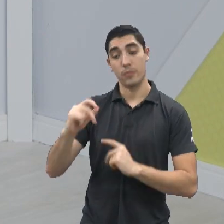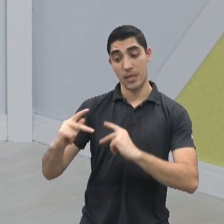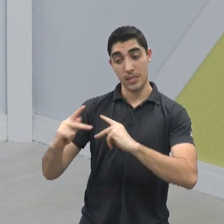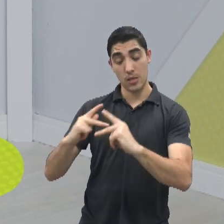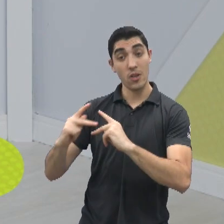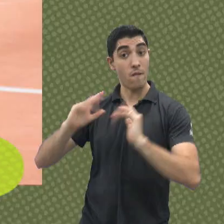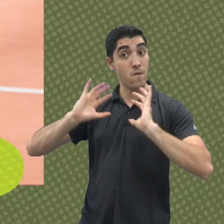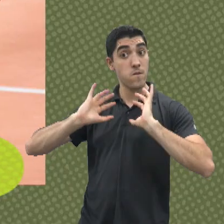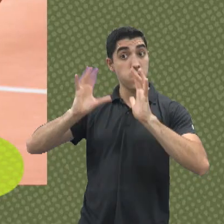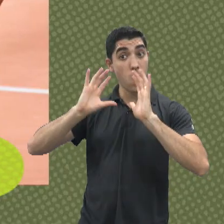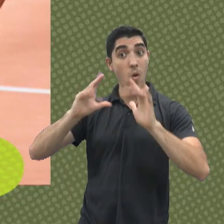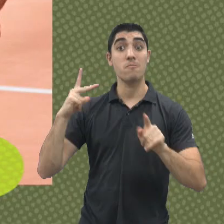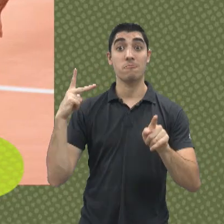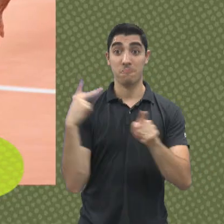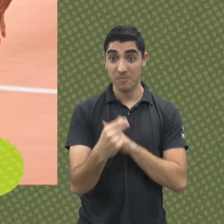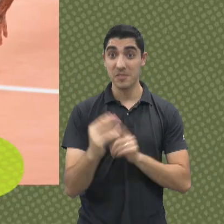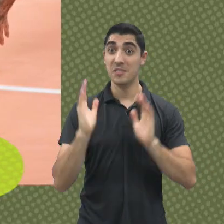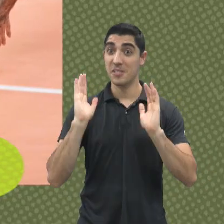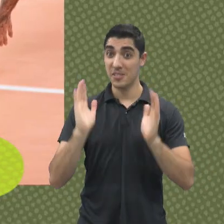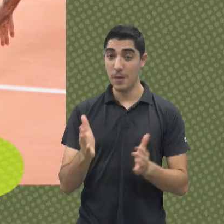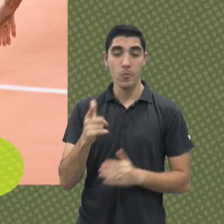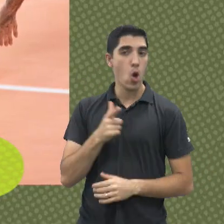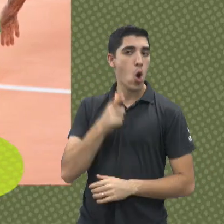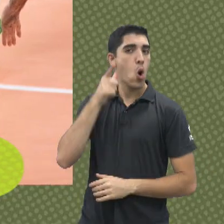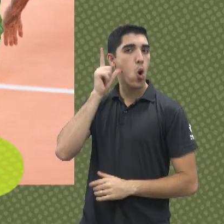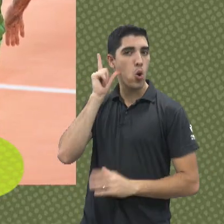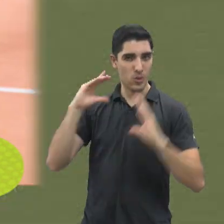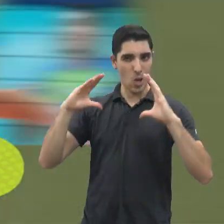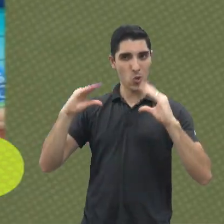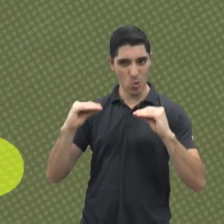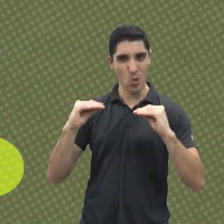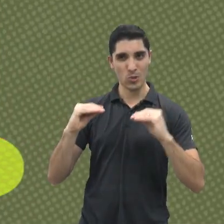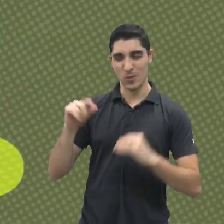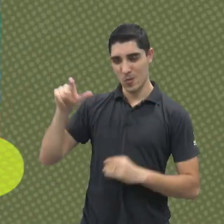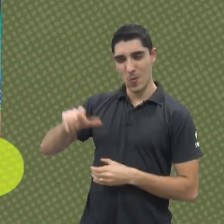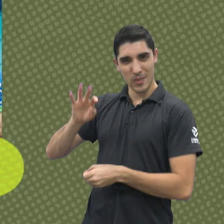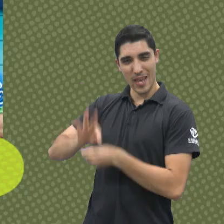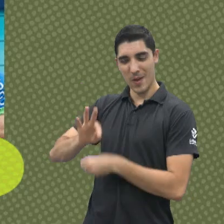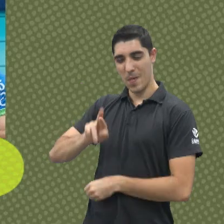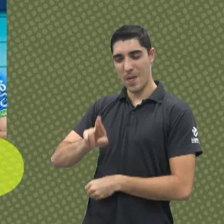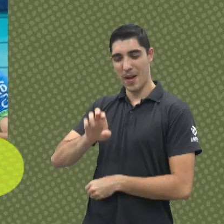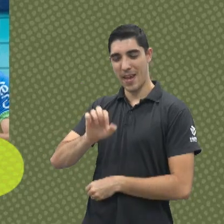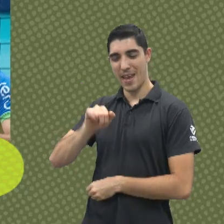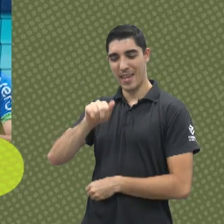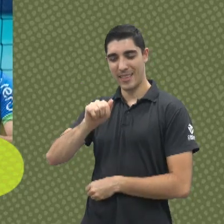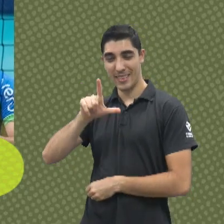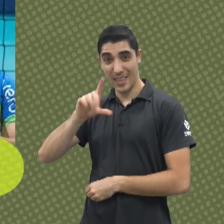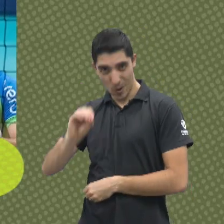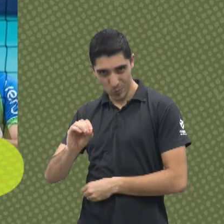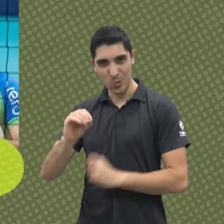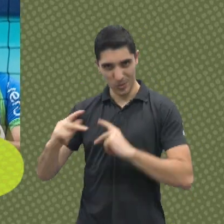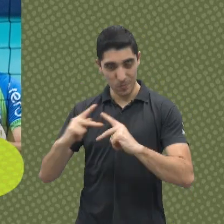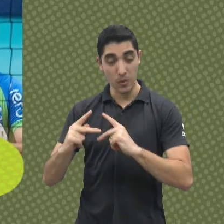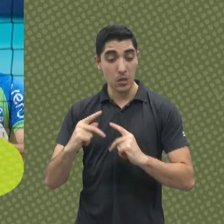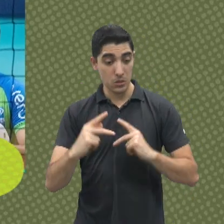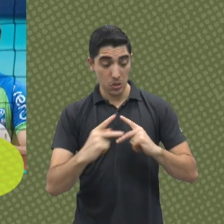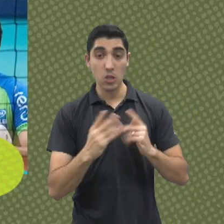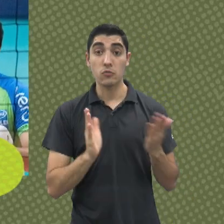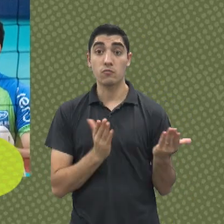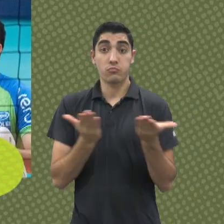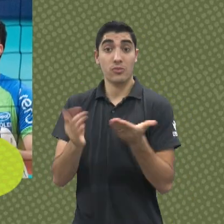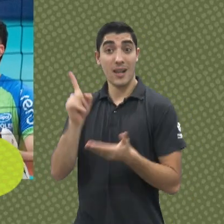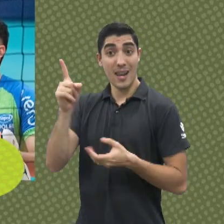e foi com muita emoção. Ontem à noite, os comandados do técnico Reinaldo Bacilieri foram até Joinville e bateram os donos da casa